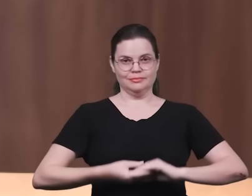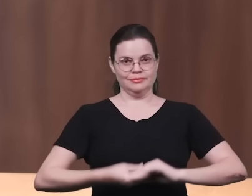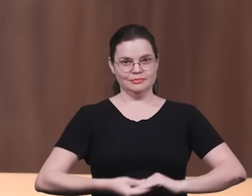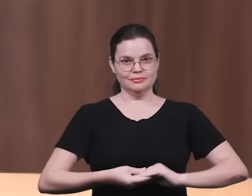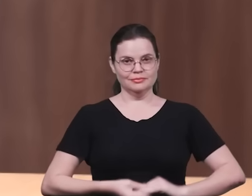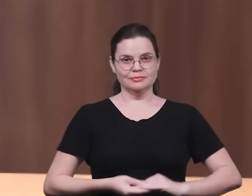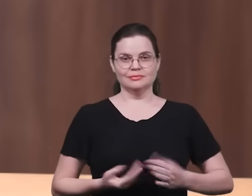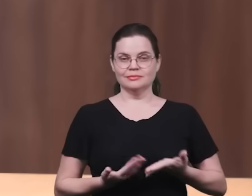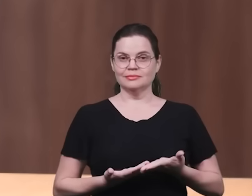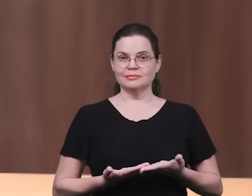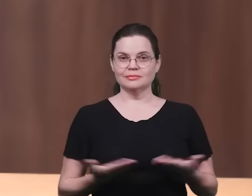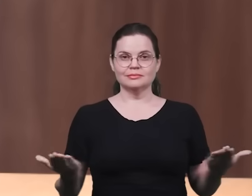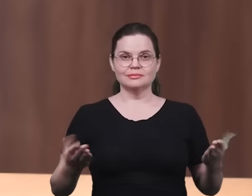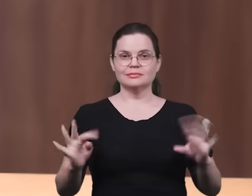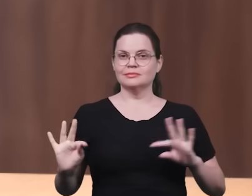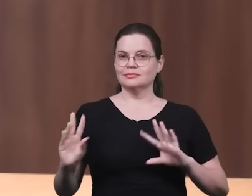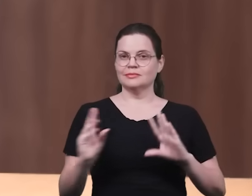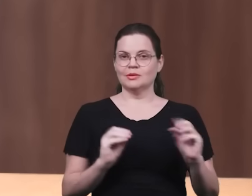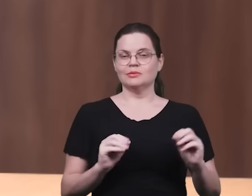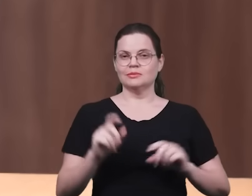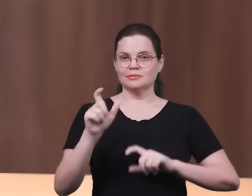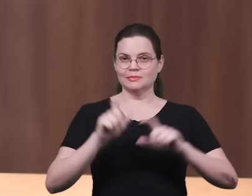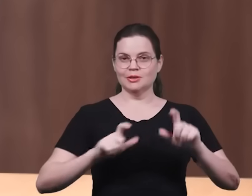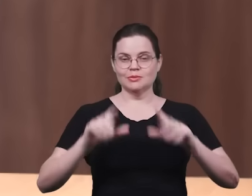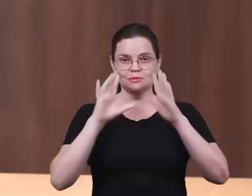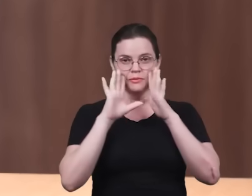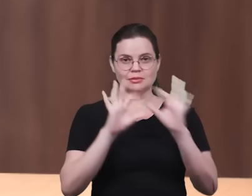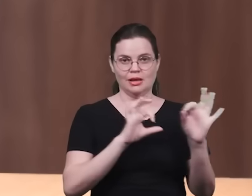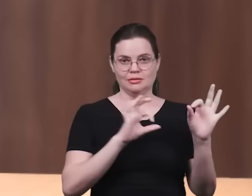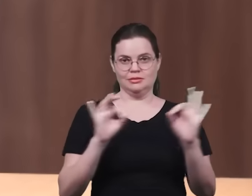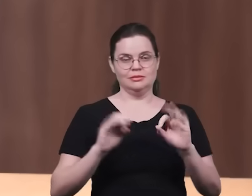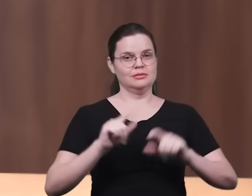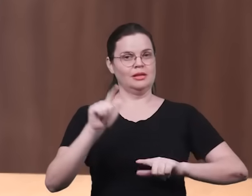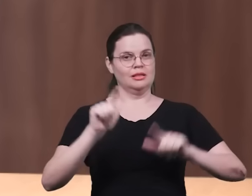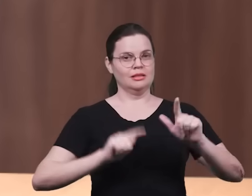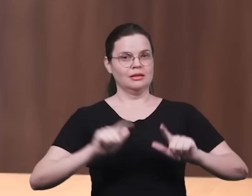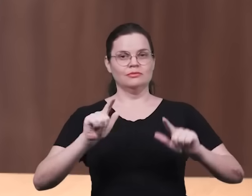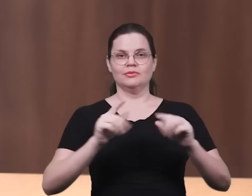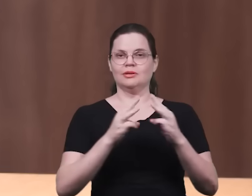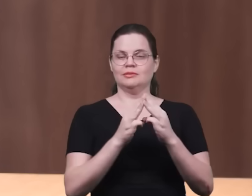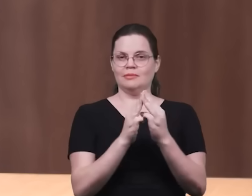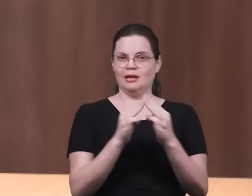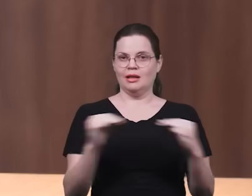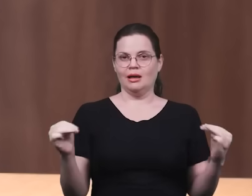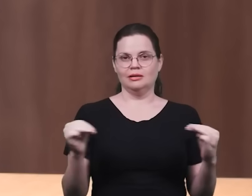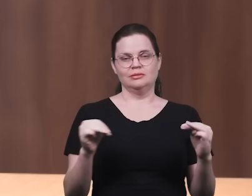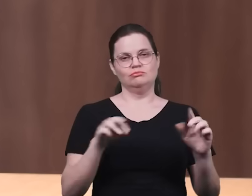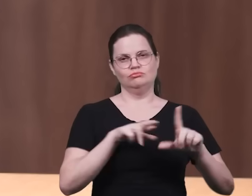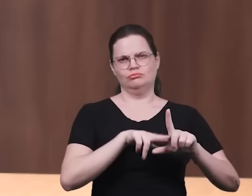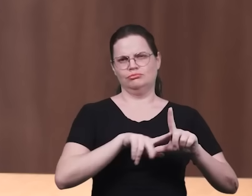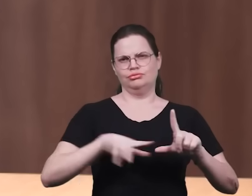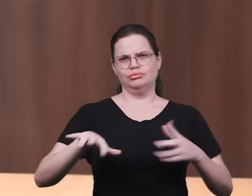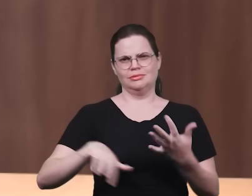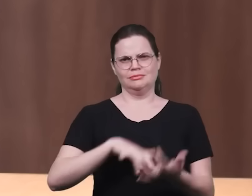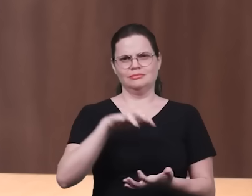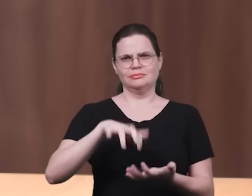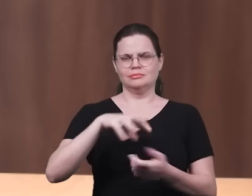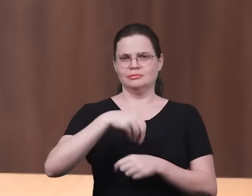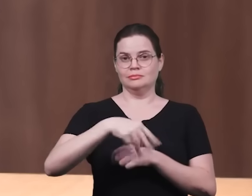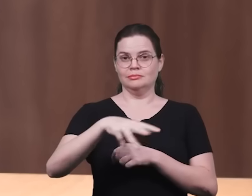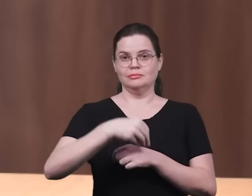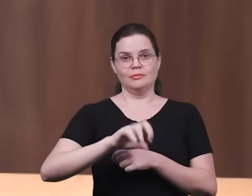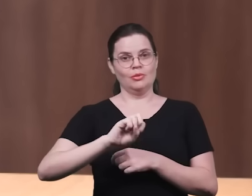Eu quero saudar a todos os nossos irmãos, aqueles que nos veem pela TV aberta, os nossos canais aí de TV